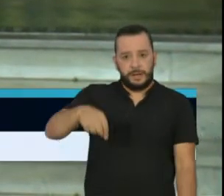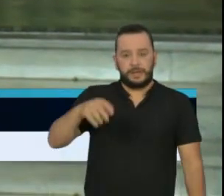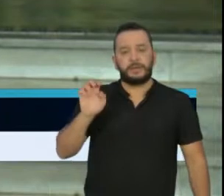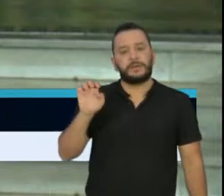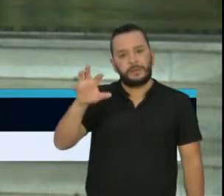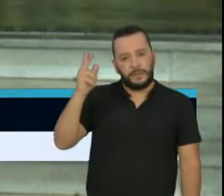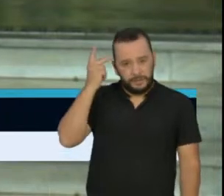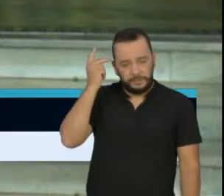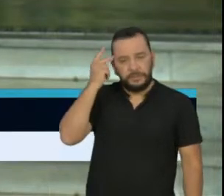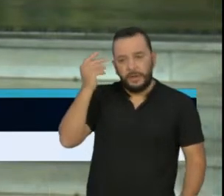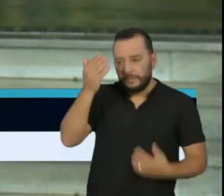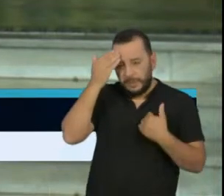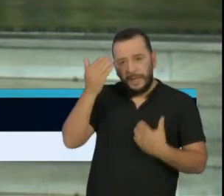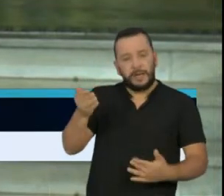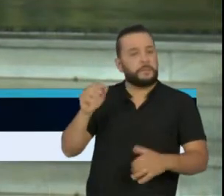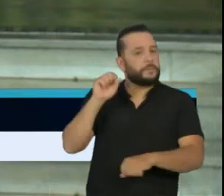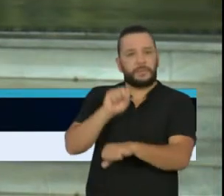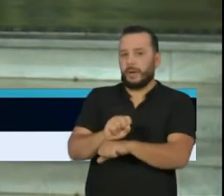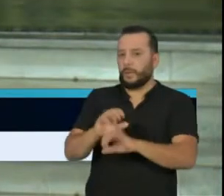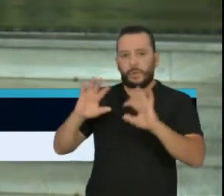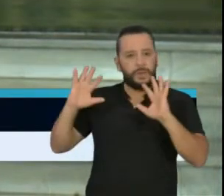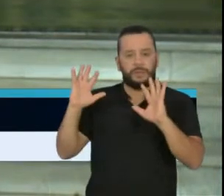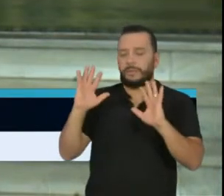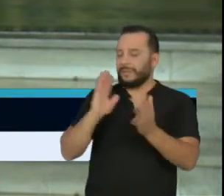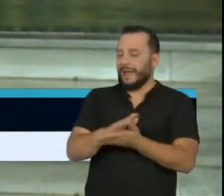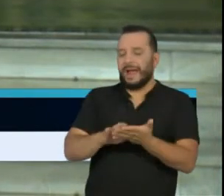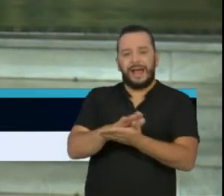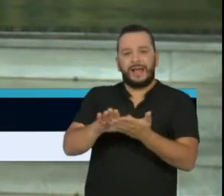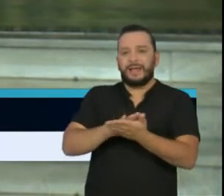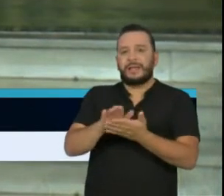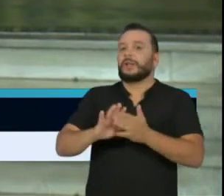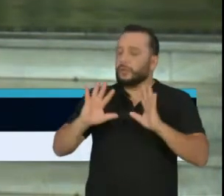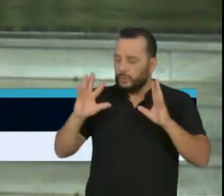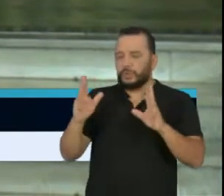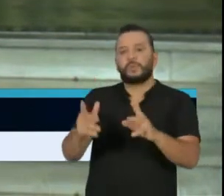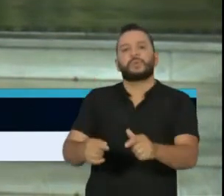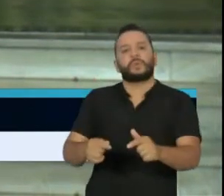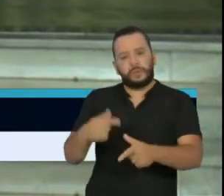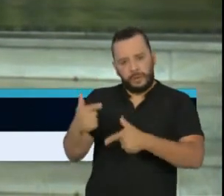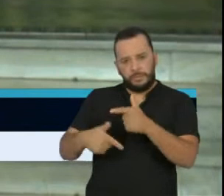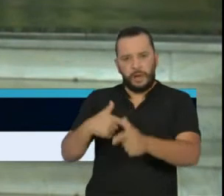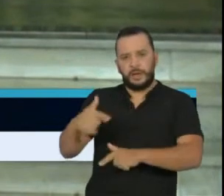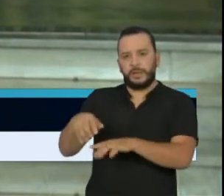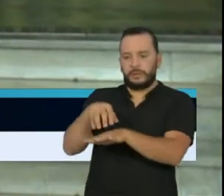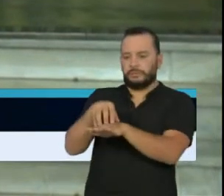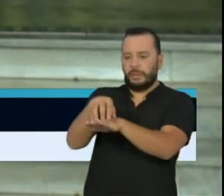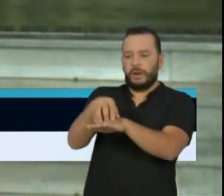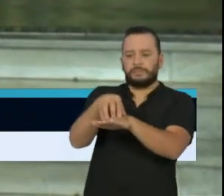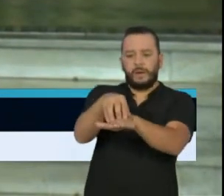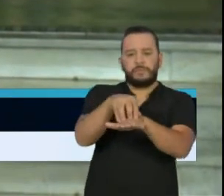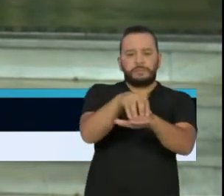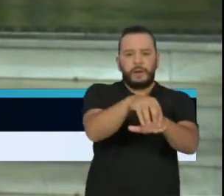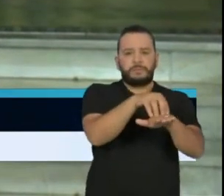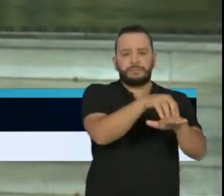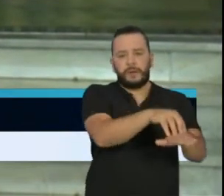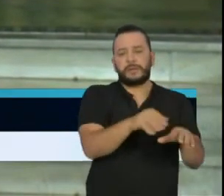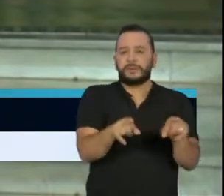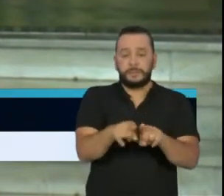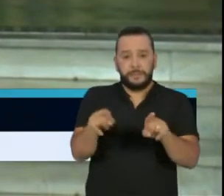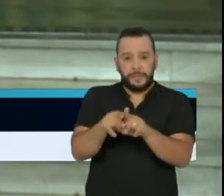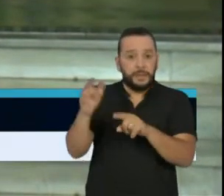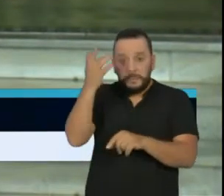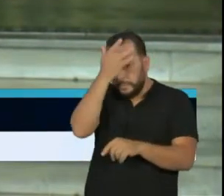Paulo. Nada parou, tudo continua funcionando na logística, no transporte de cargas e